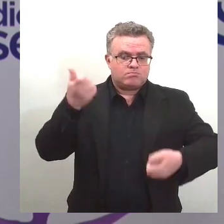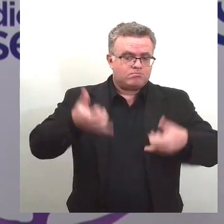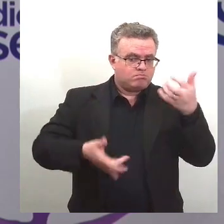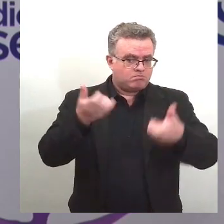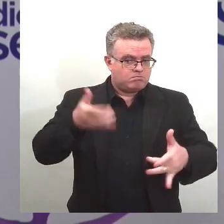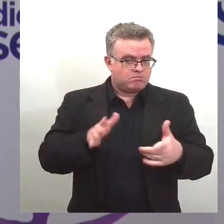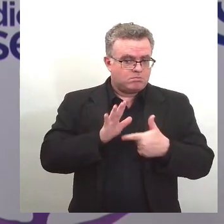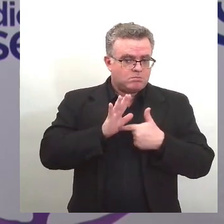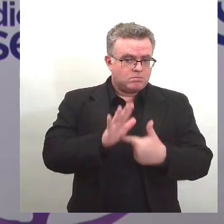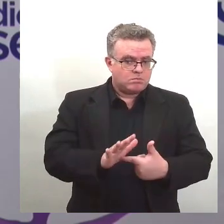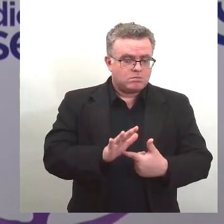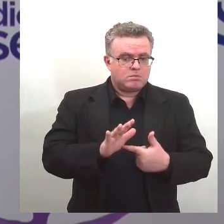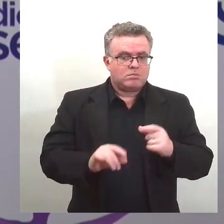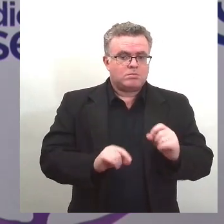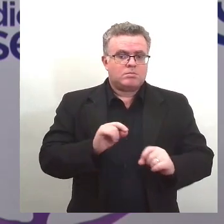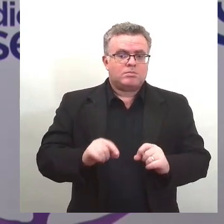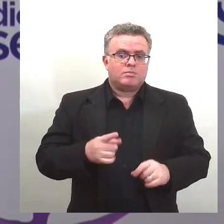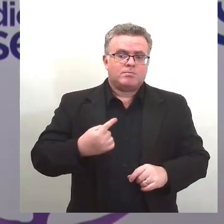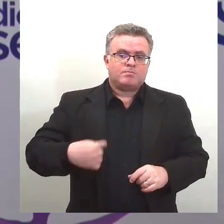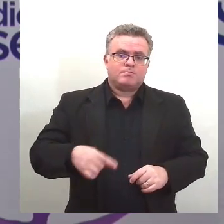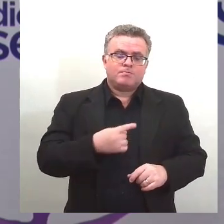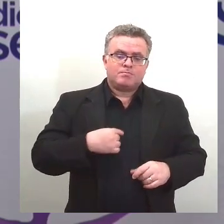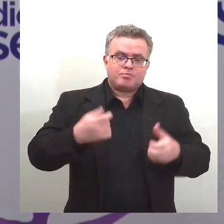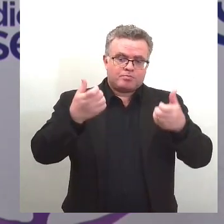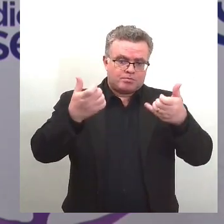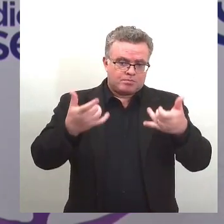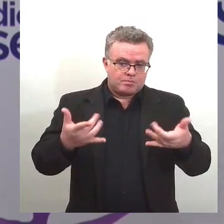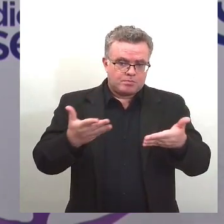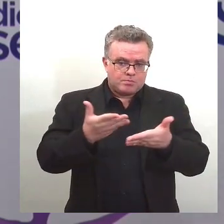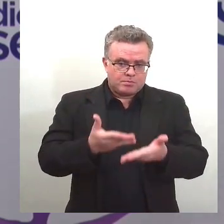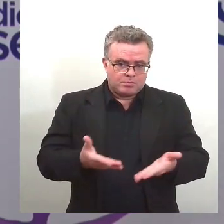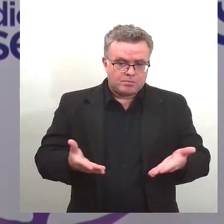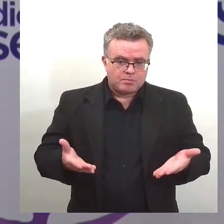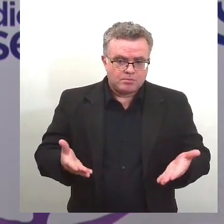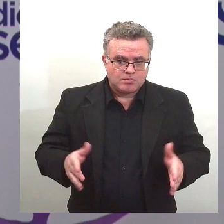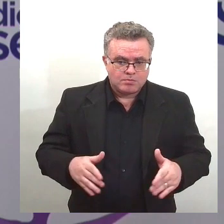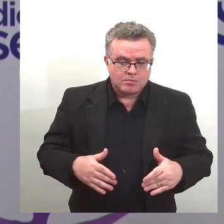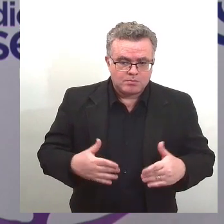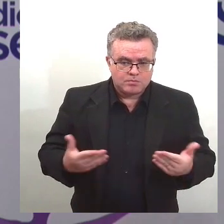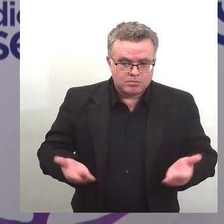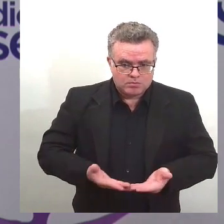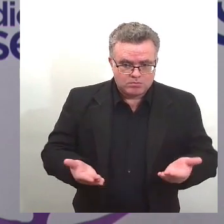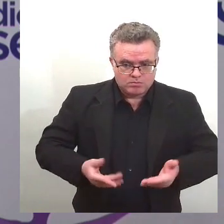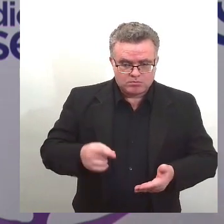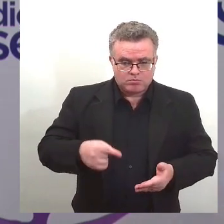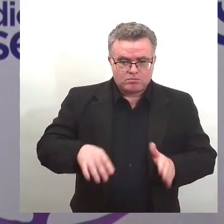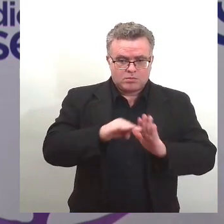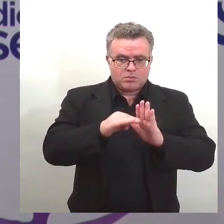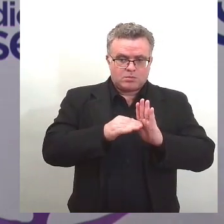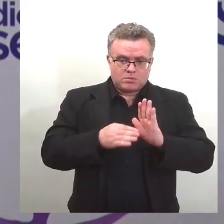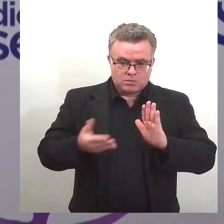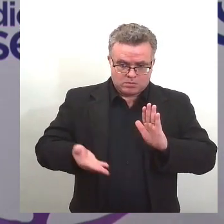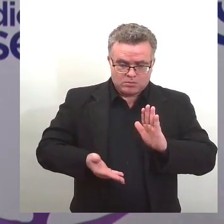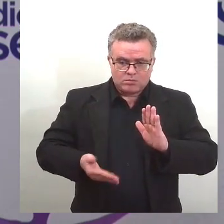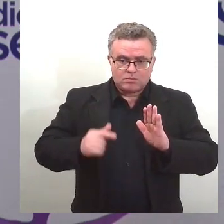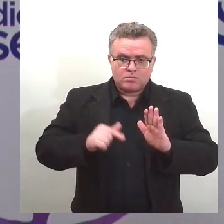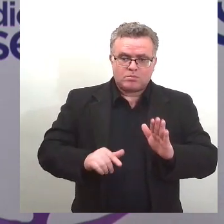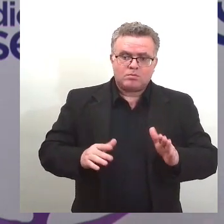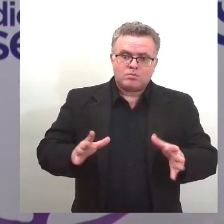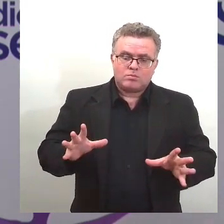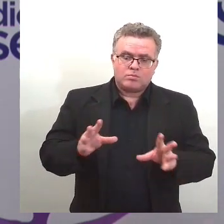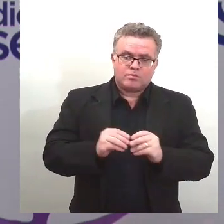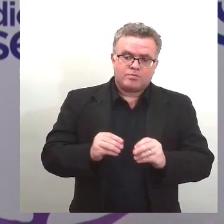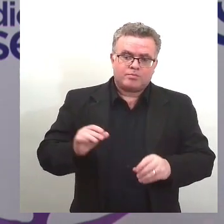parlamentares, nós trazemos para você por meio desse resumo importante que é o Direto